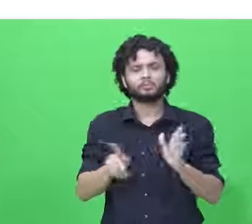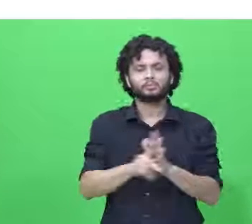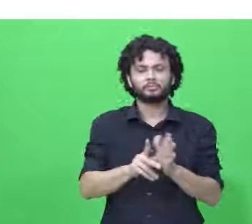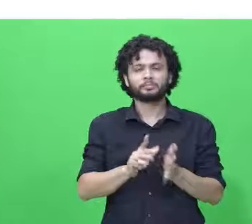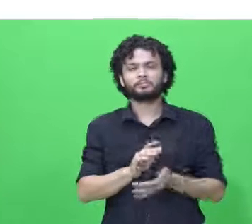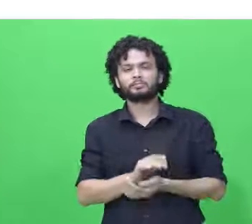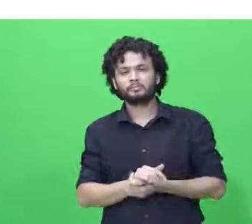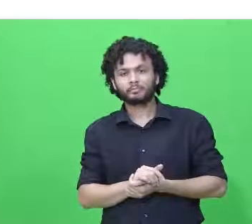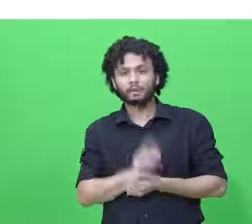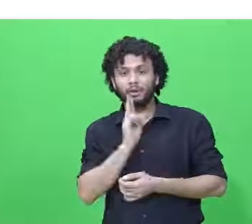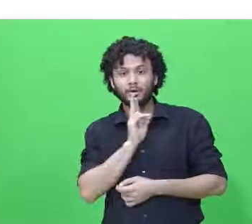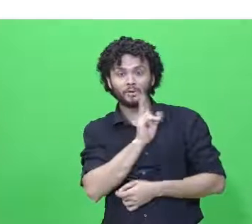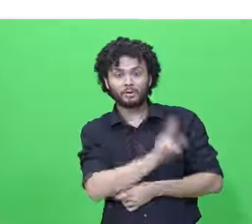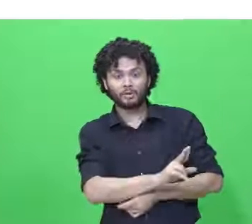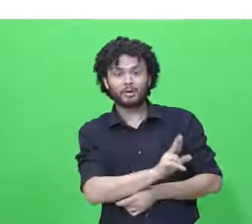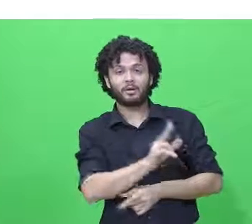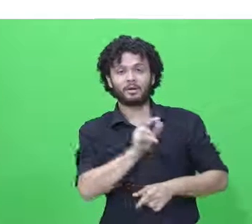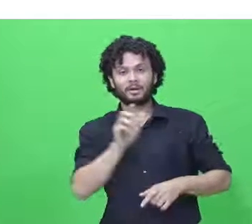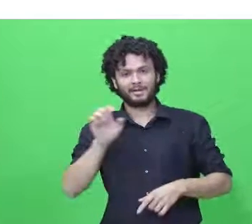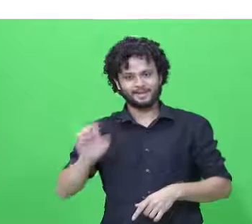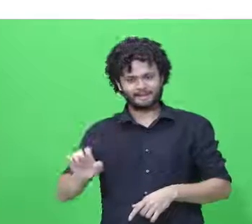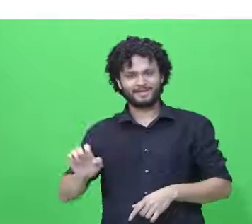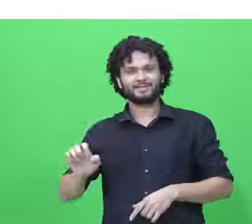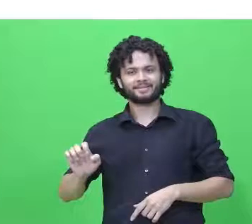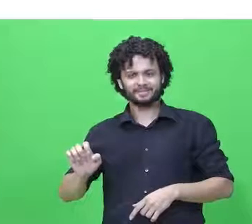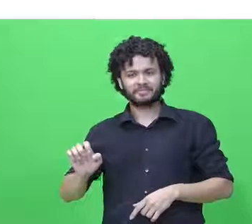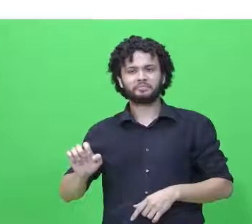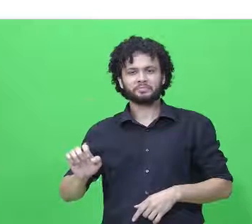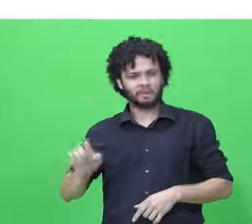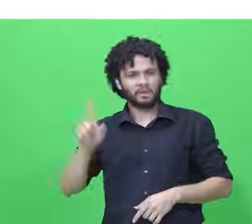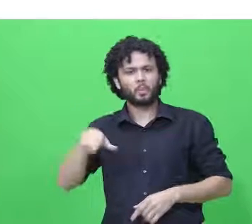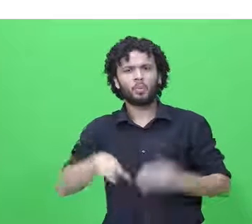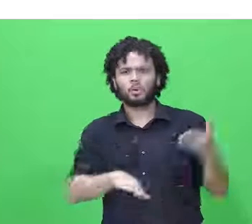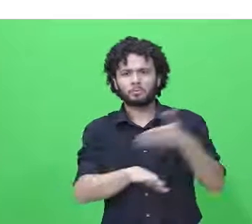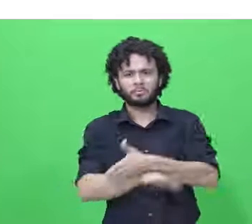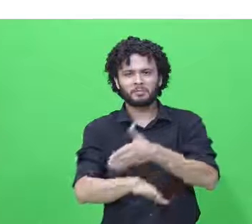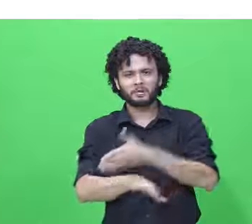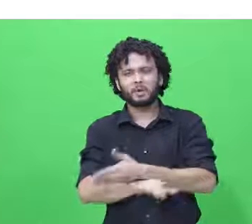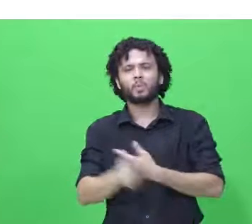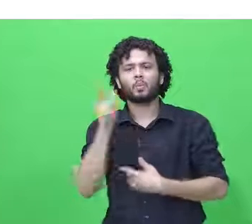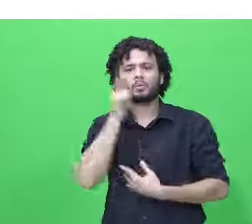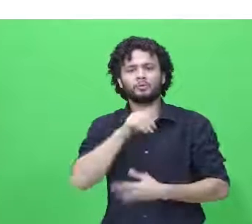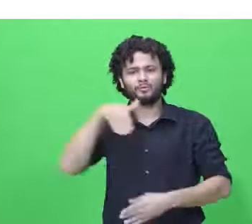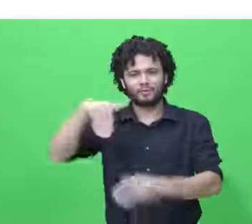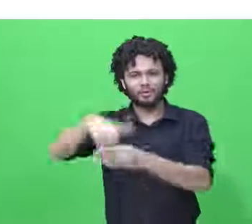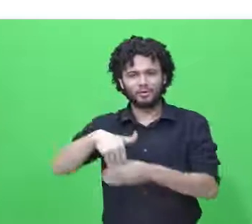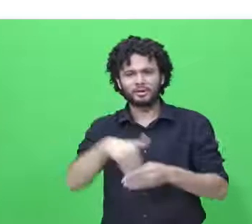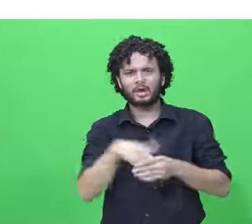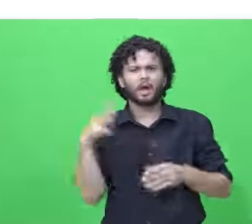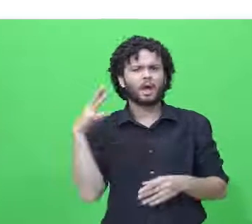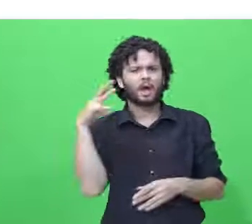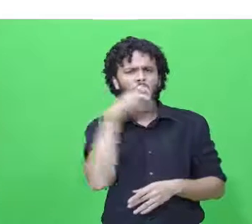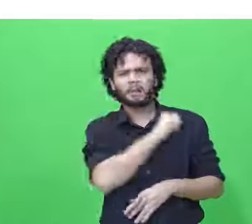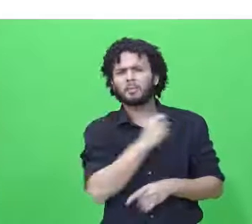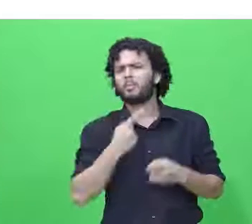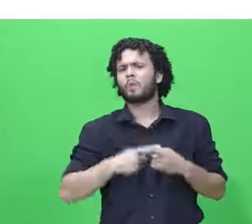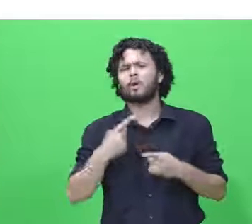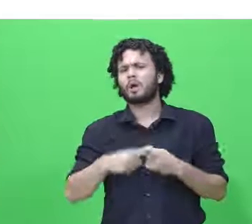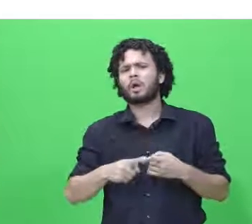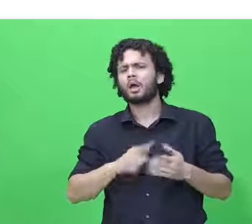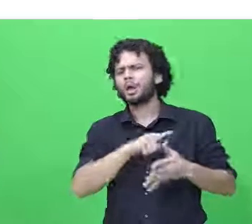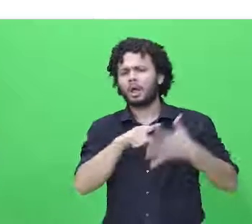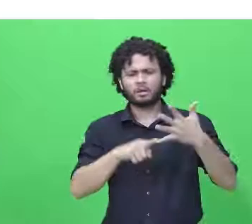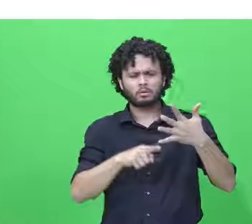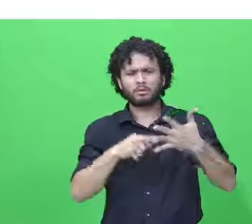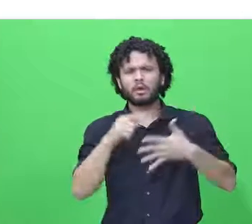né? Resposta correta, letra E, obtenção da participação eleitoral, né? Então, rapidamente, por que não as outras alternativas?